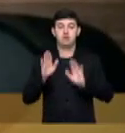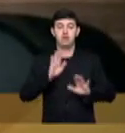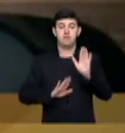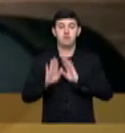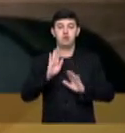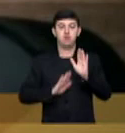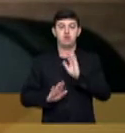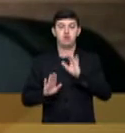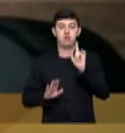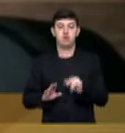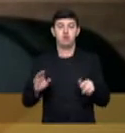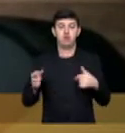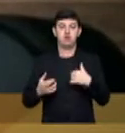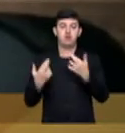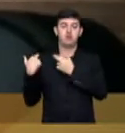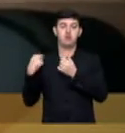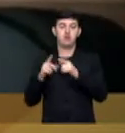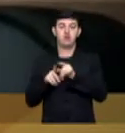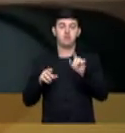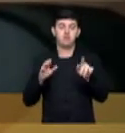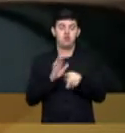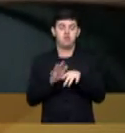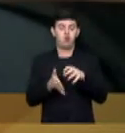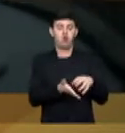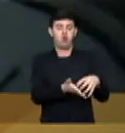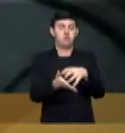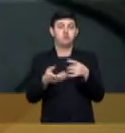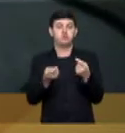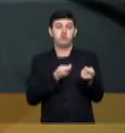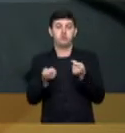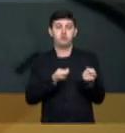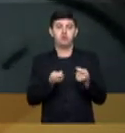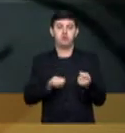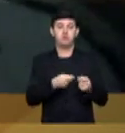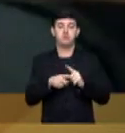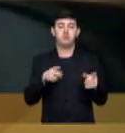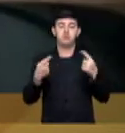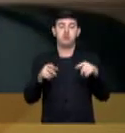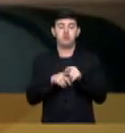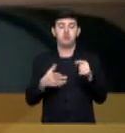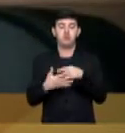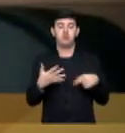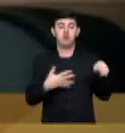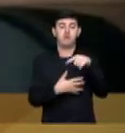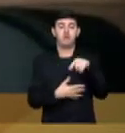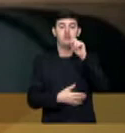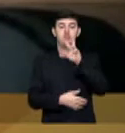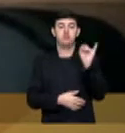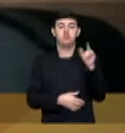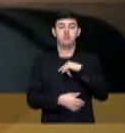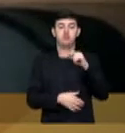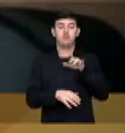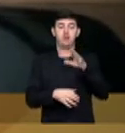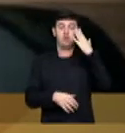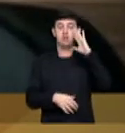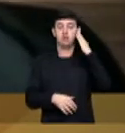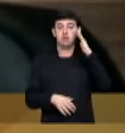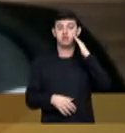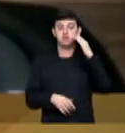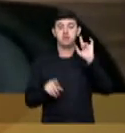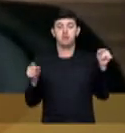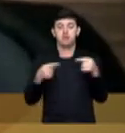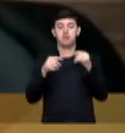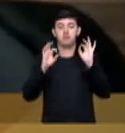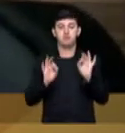de controle de constitucionalidade. Deve-se privilegiar a interpretação que seja condizente com